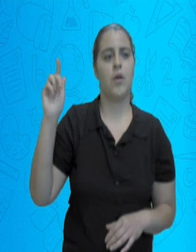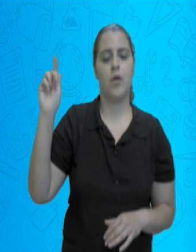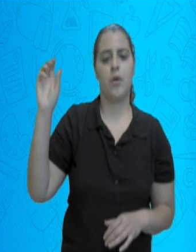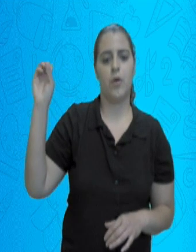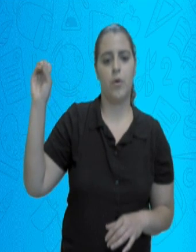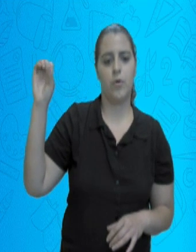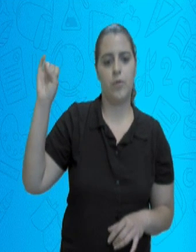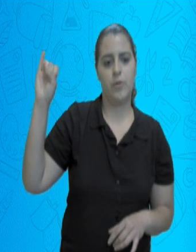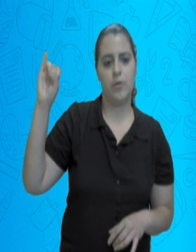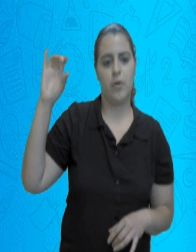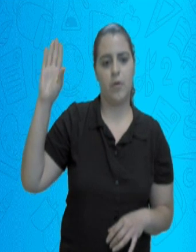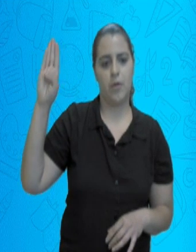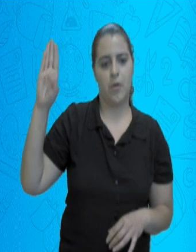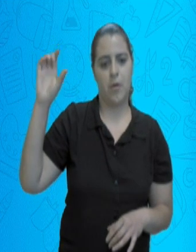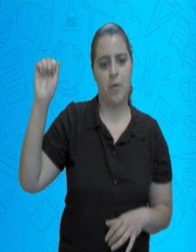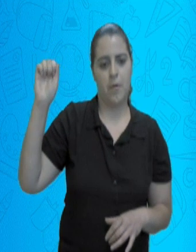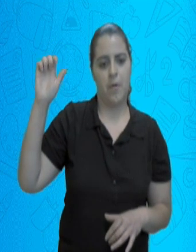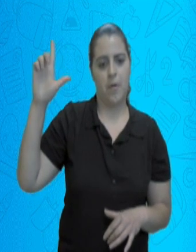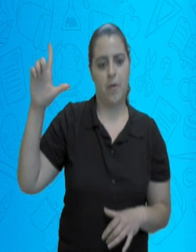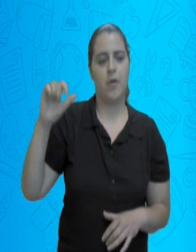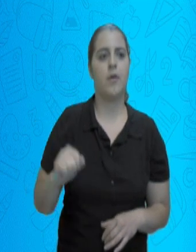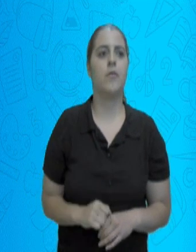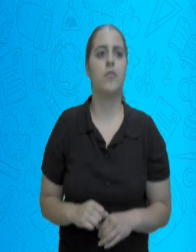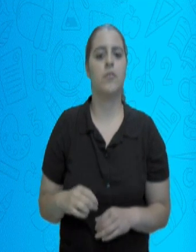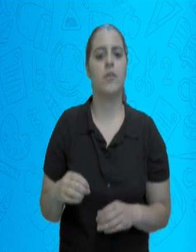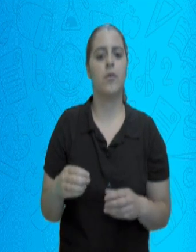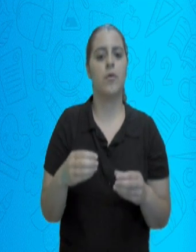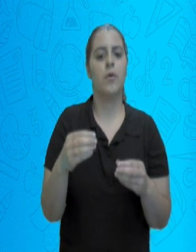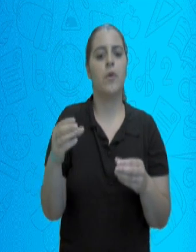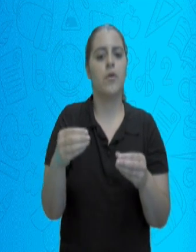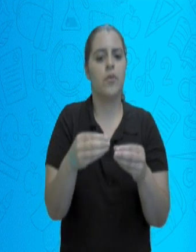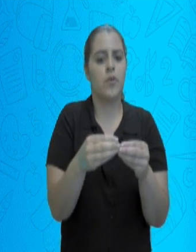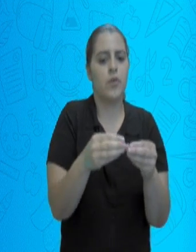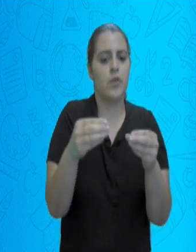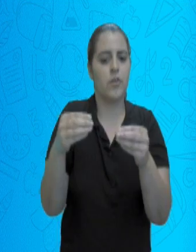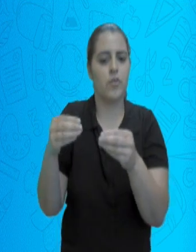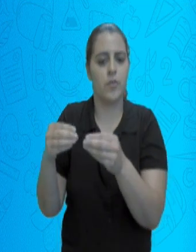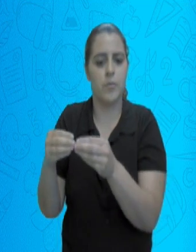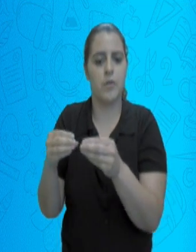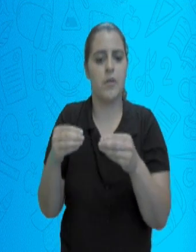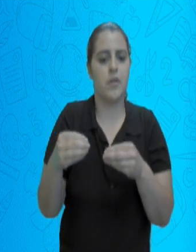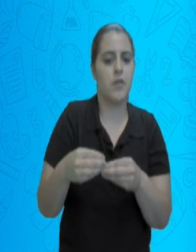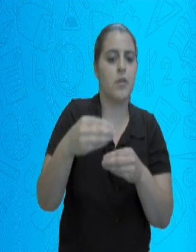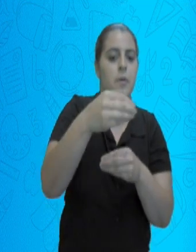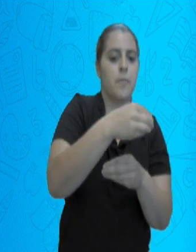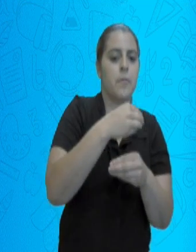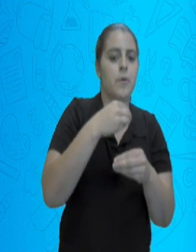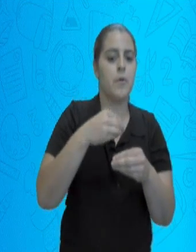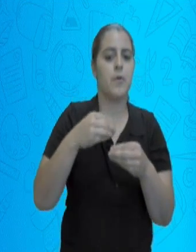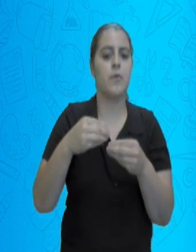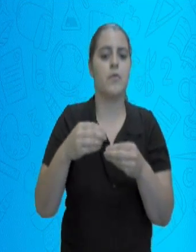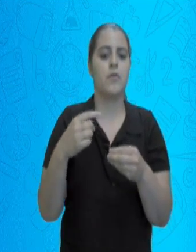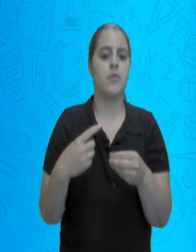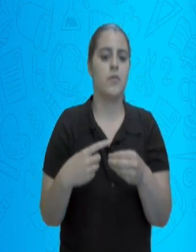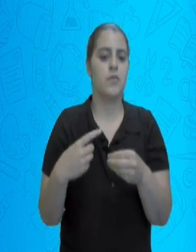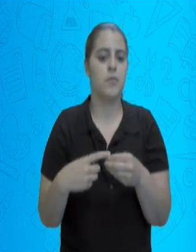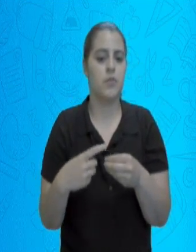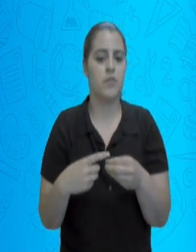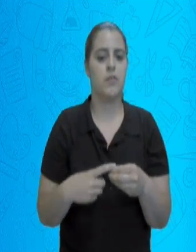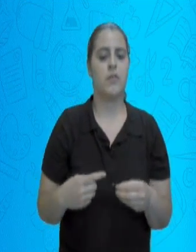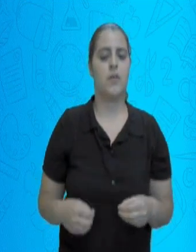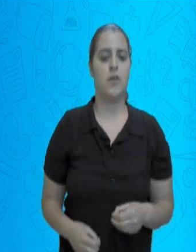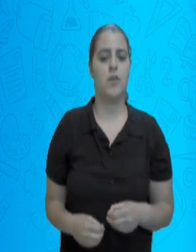Esses são distritos, são áreas, são regiões menores com aglomerados Lá também tem ruas, tem casas, mas